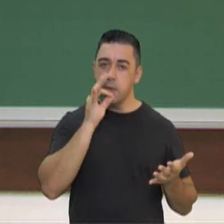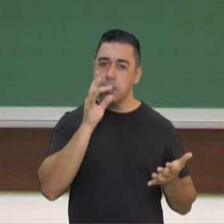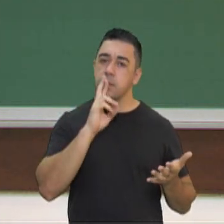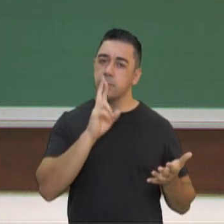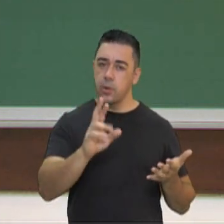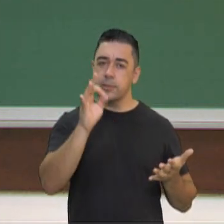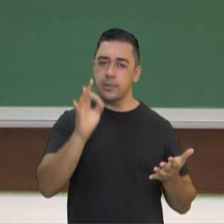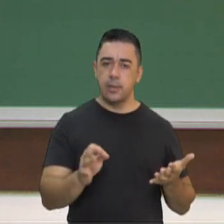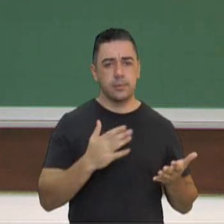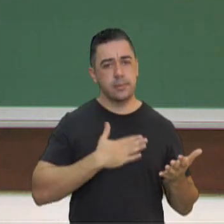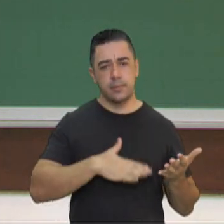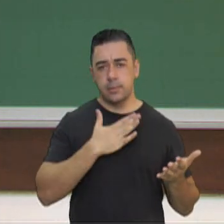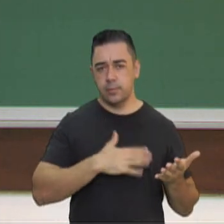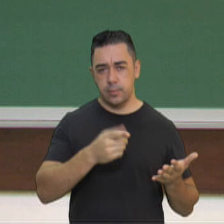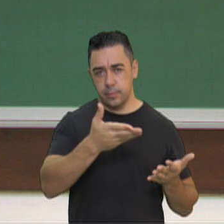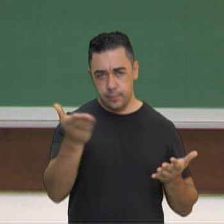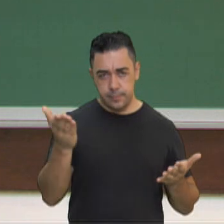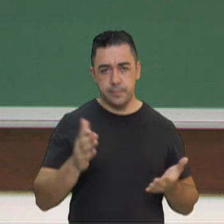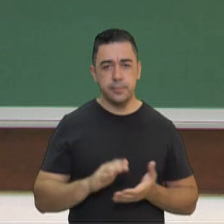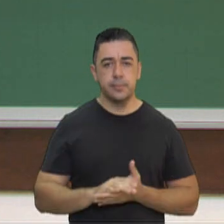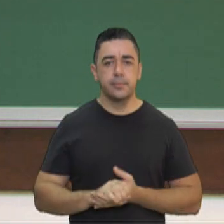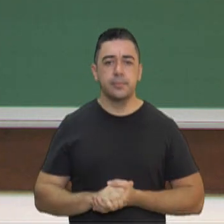bem tranquilo essa para vocês.